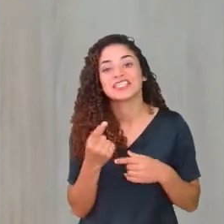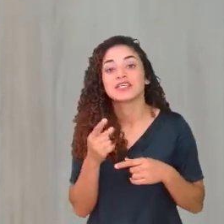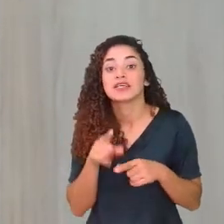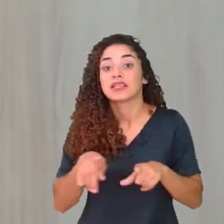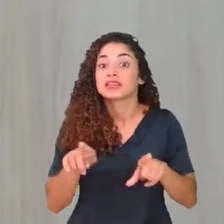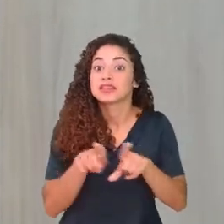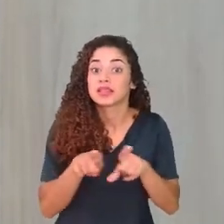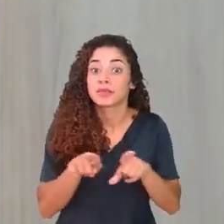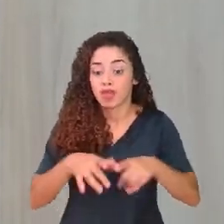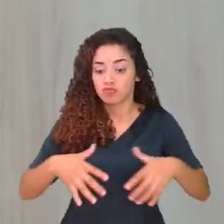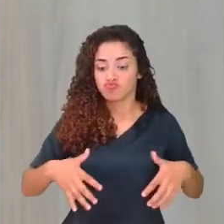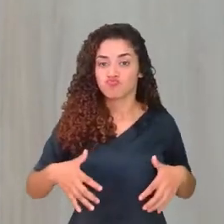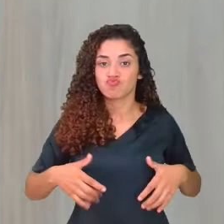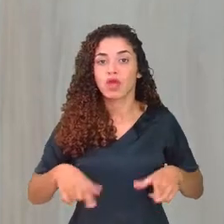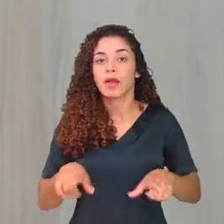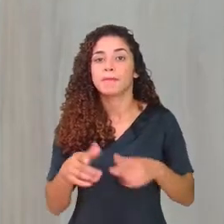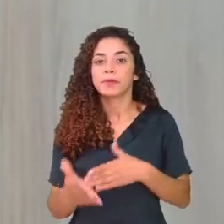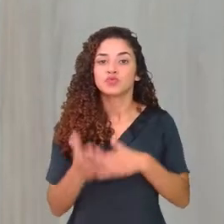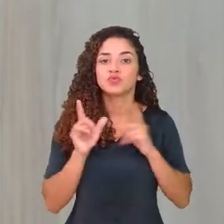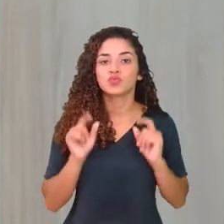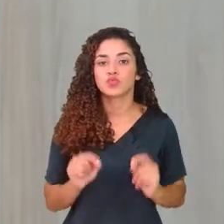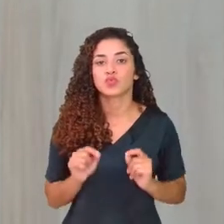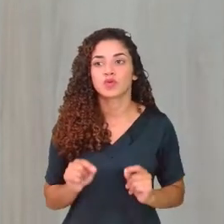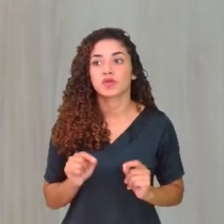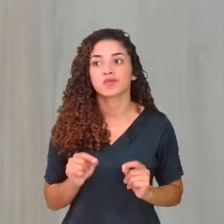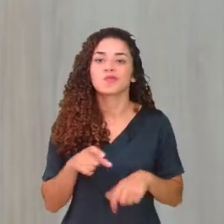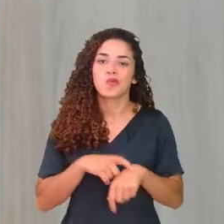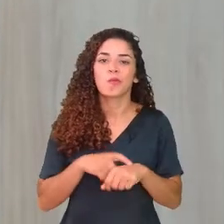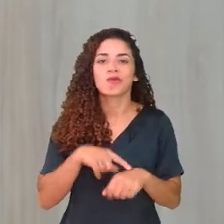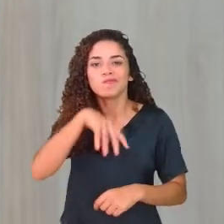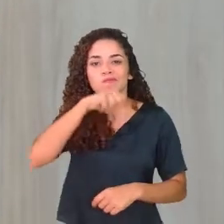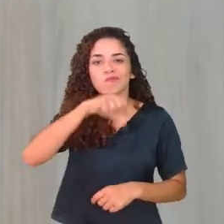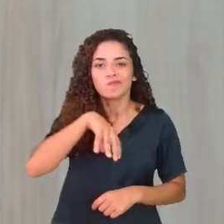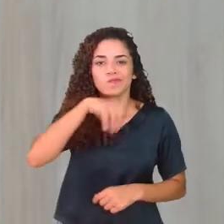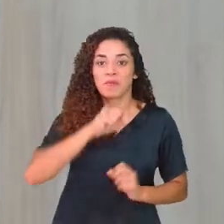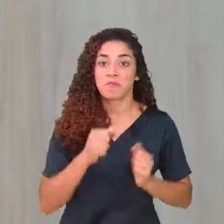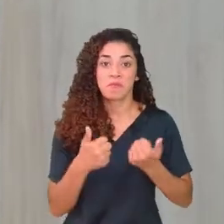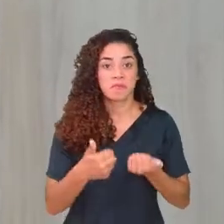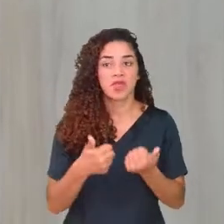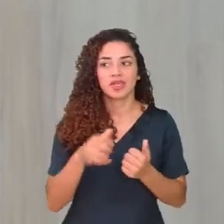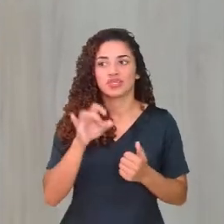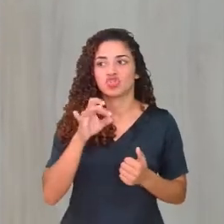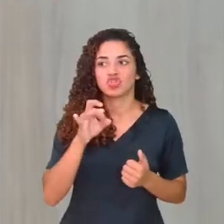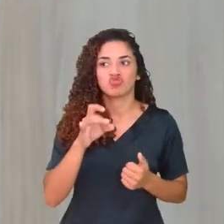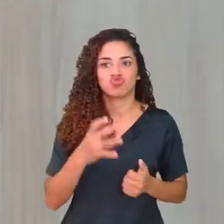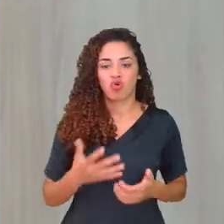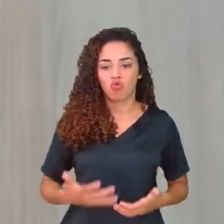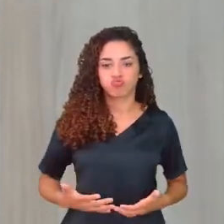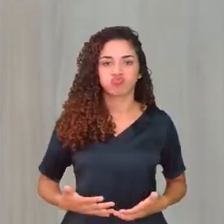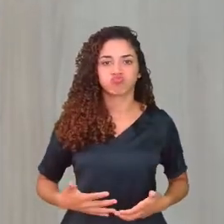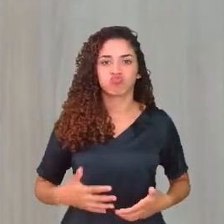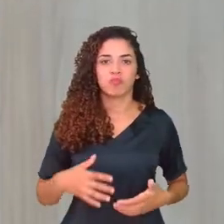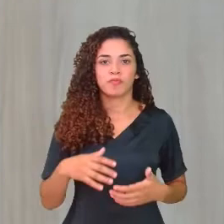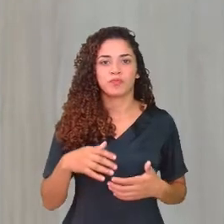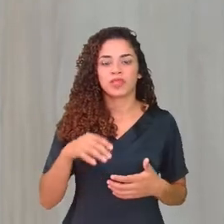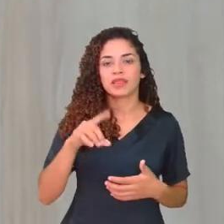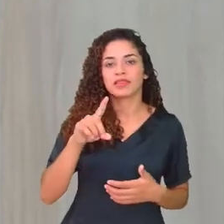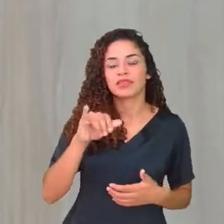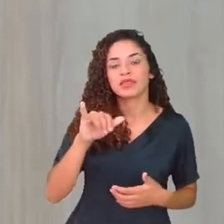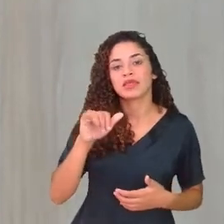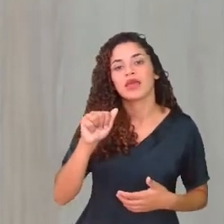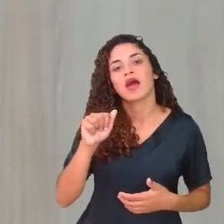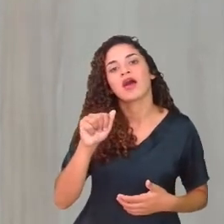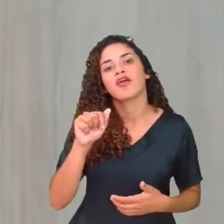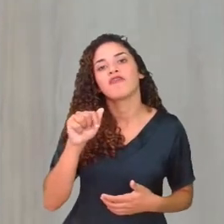essa caixa torácica vai ajudar na hora da respiração. Então, não vai ser só o diafragma, nem os músculos